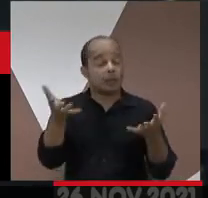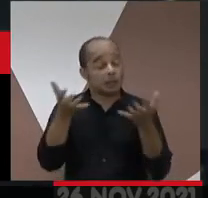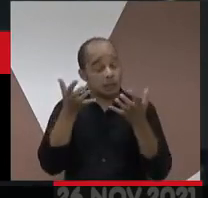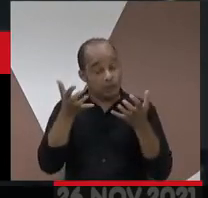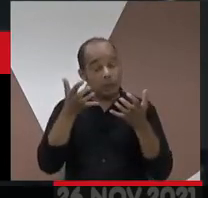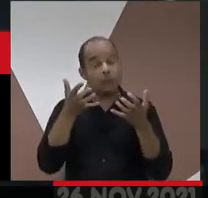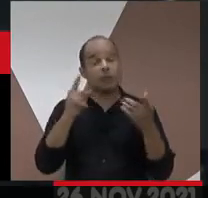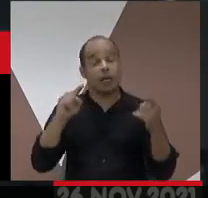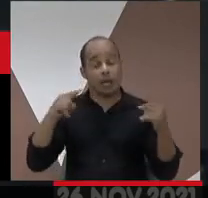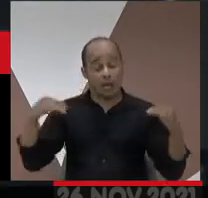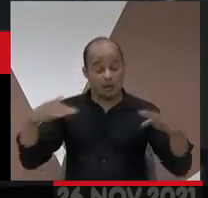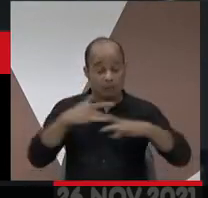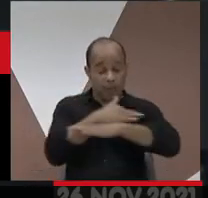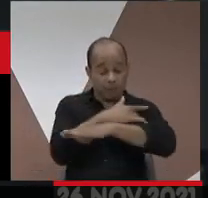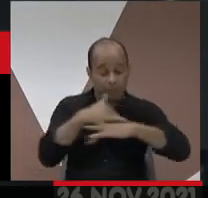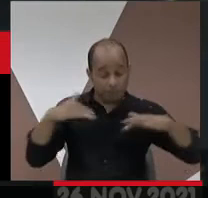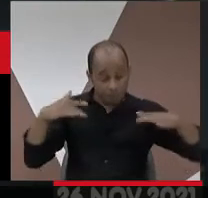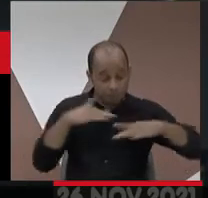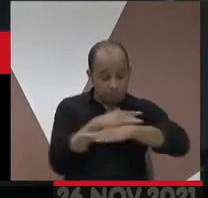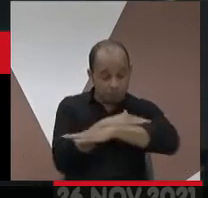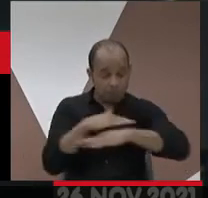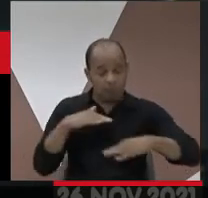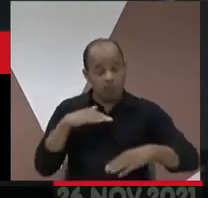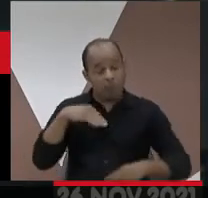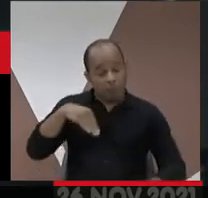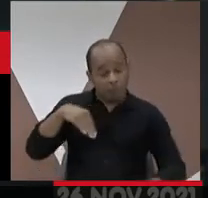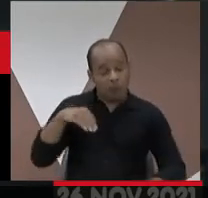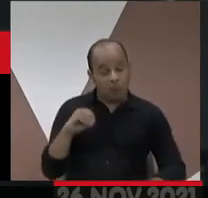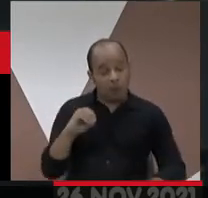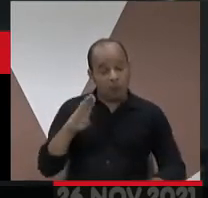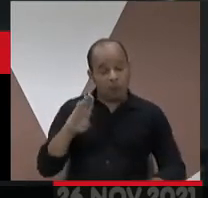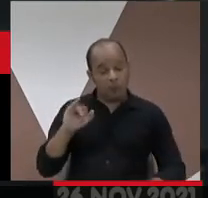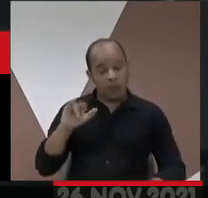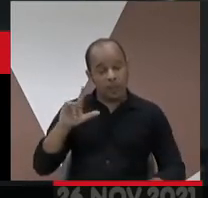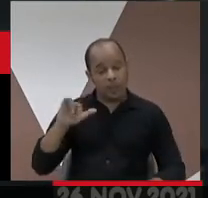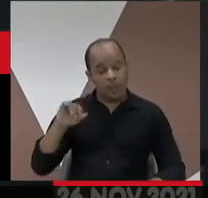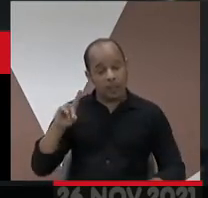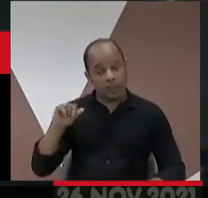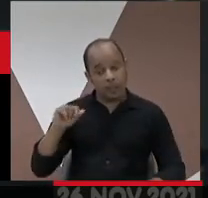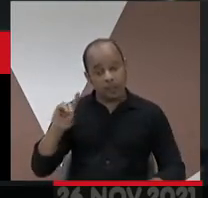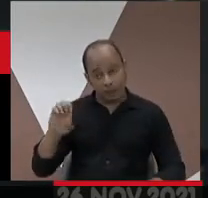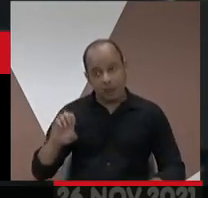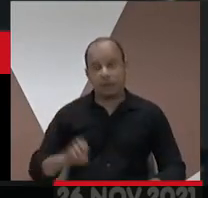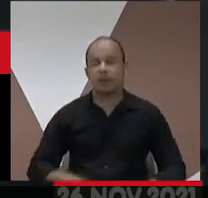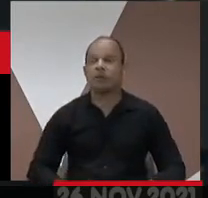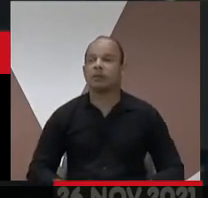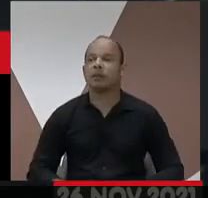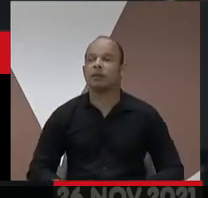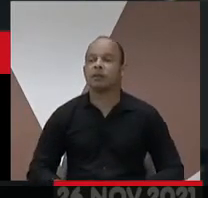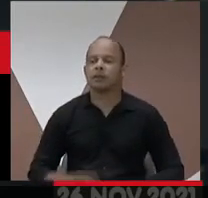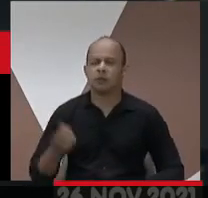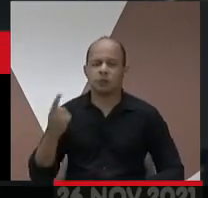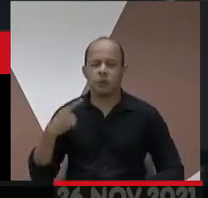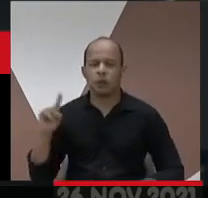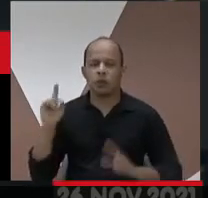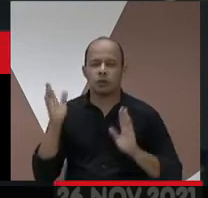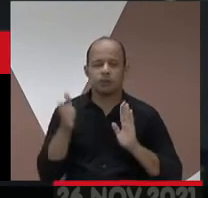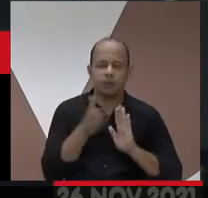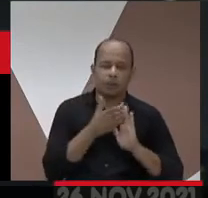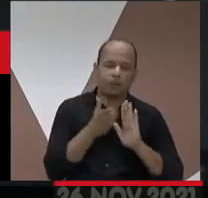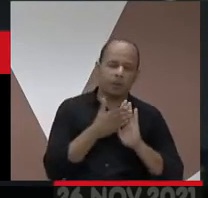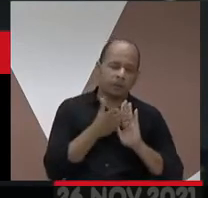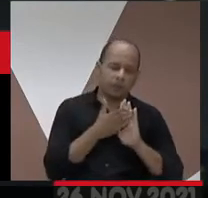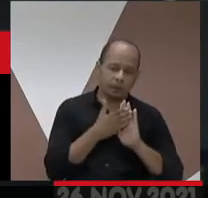é precarizada toda a região metropolitana por isso. Esta última proposta, depois que eu não